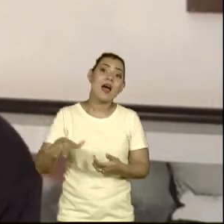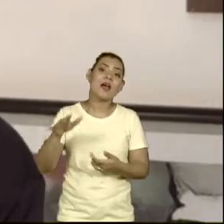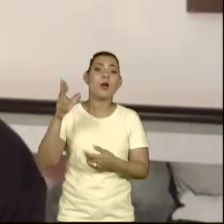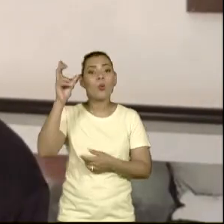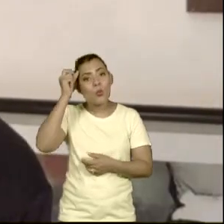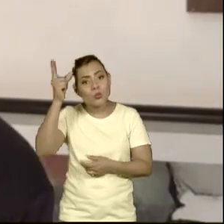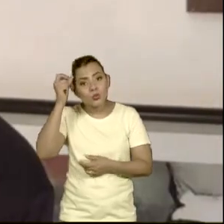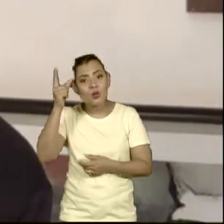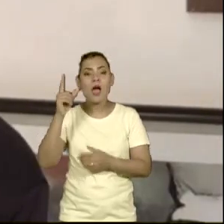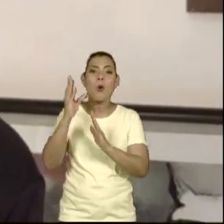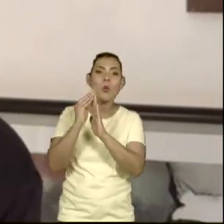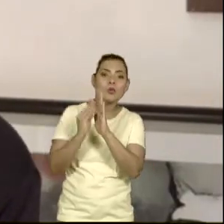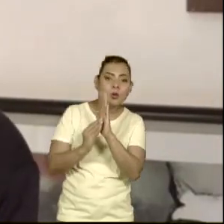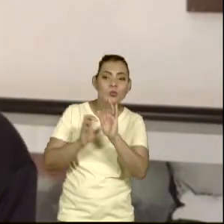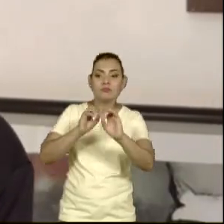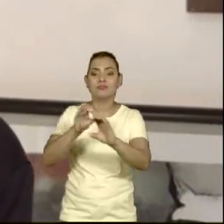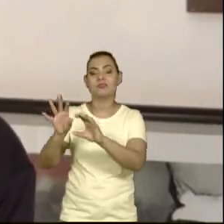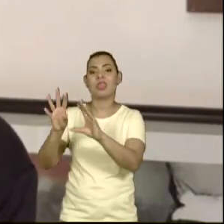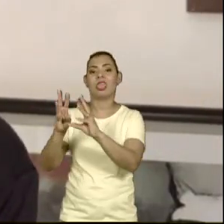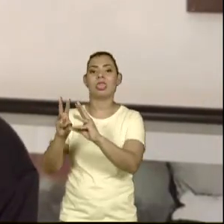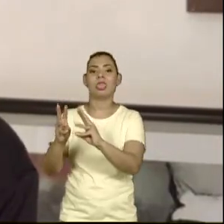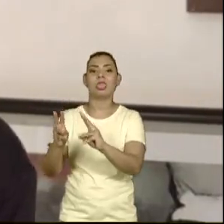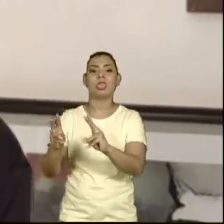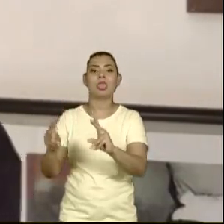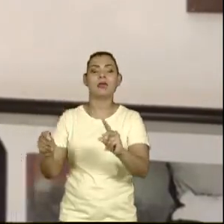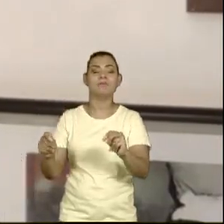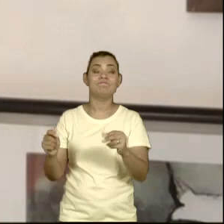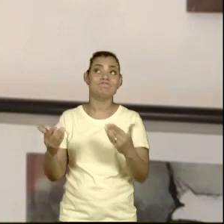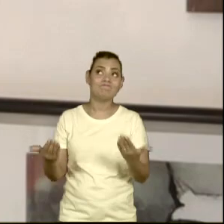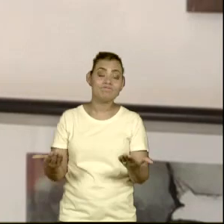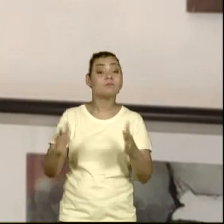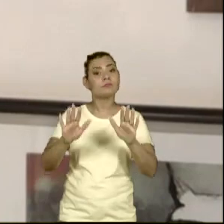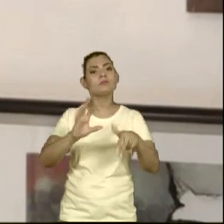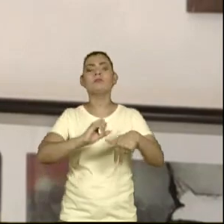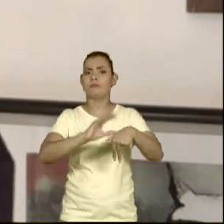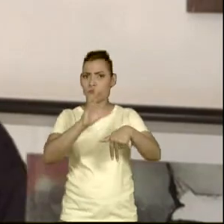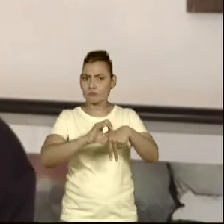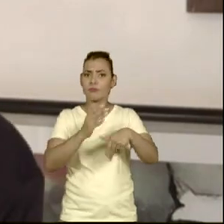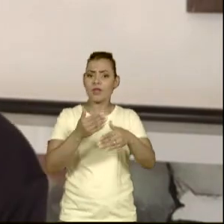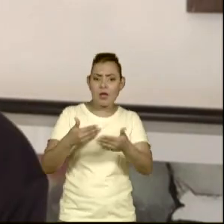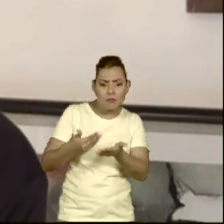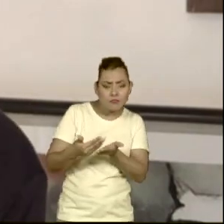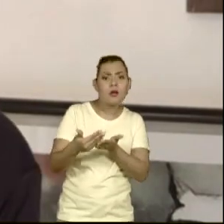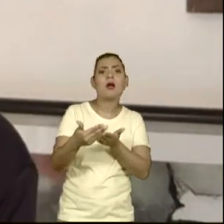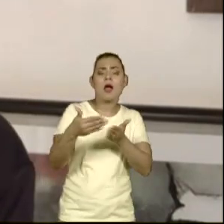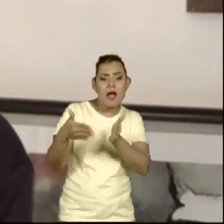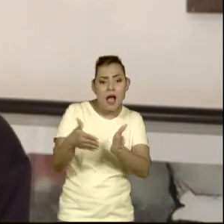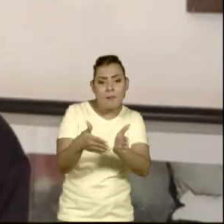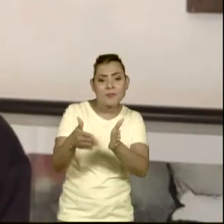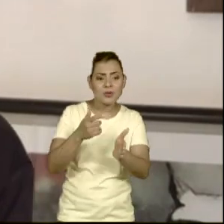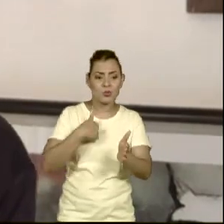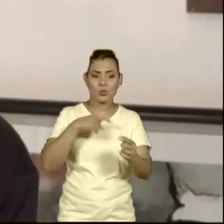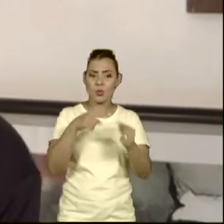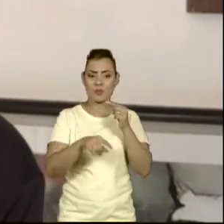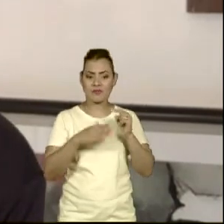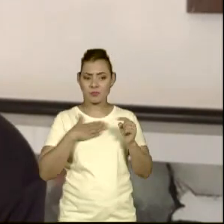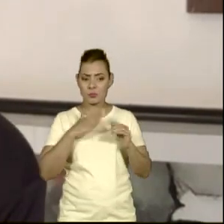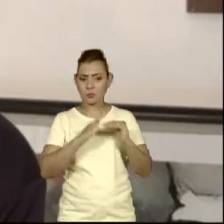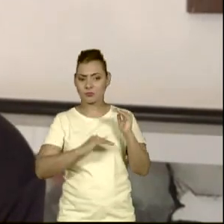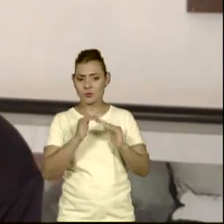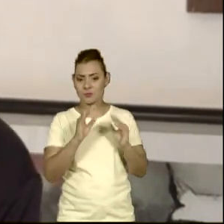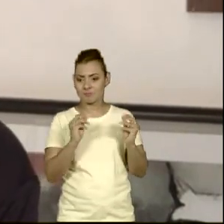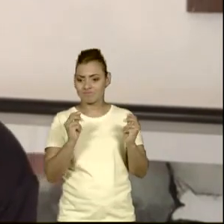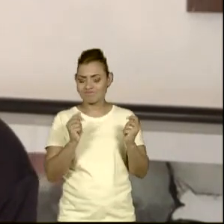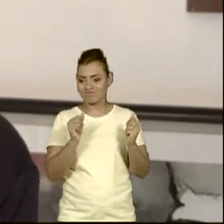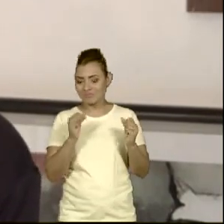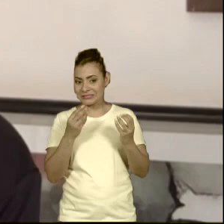cultural, mais de conteúdo. Essa pressão grande para eu largar a TV Cultura indo para um caminho o qual não era o meu caminho profissional, pelo menos eu não acreditava